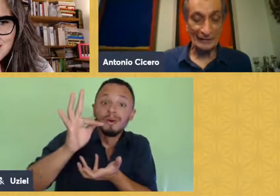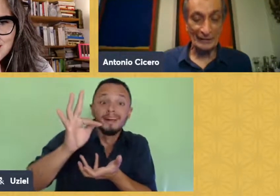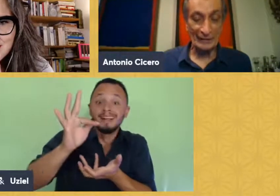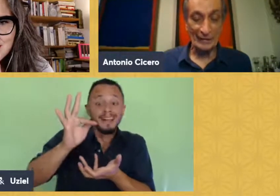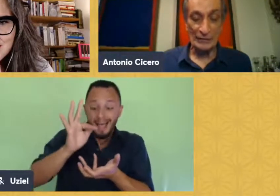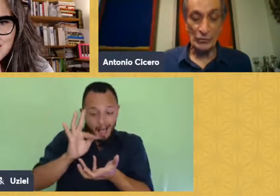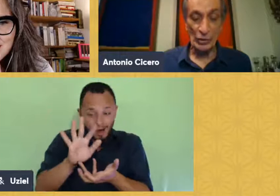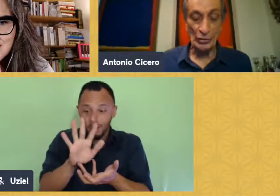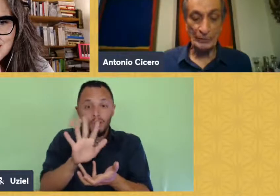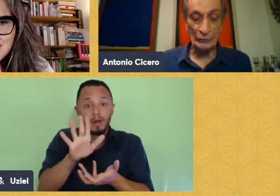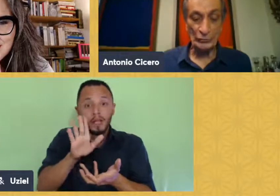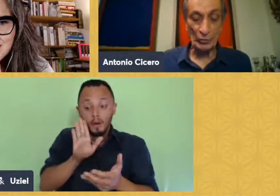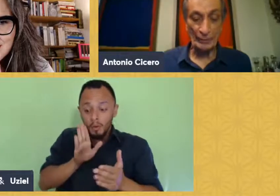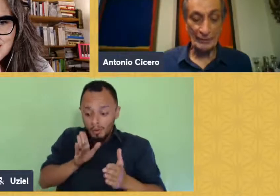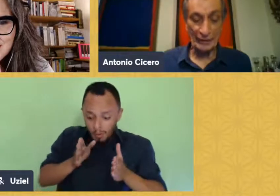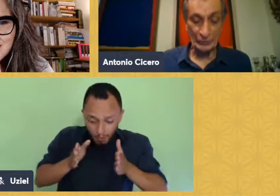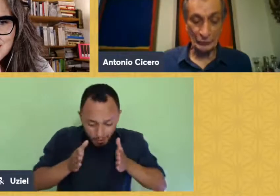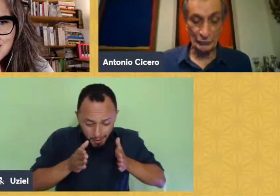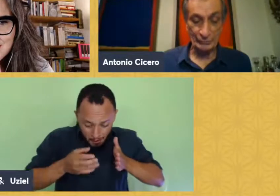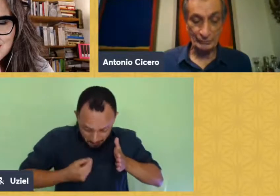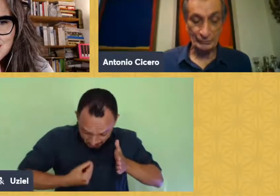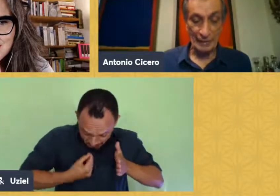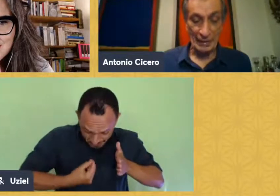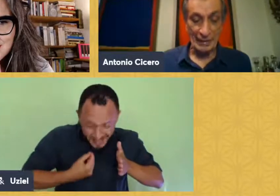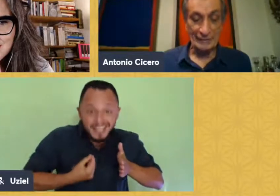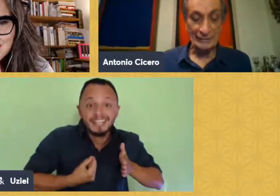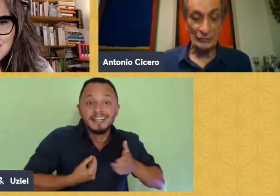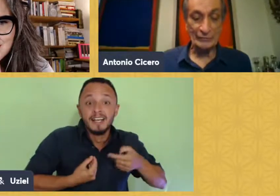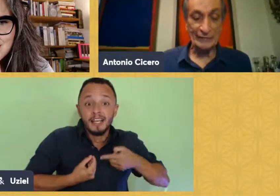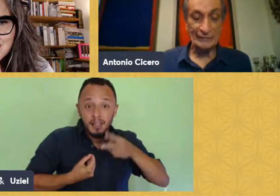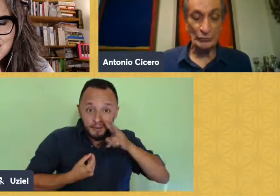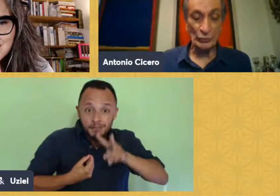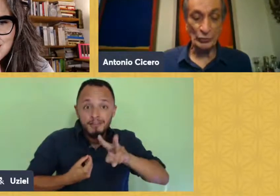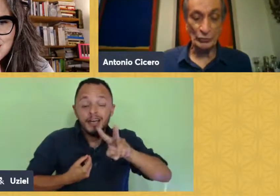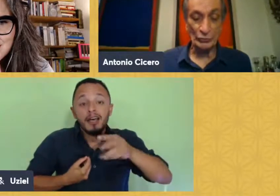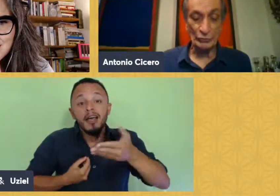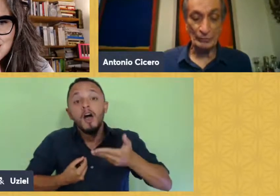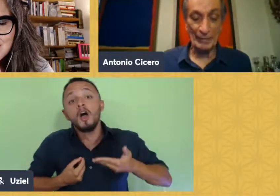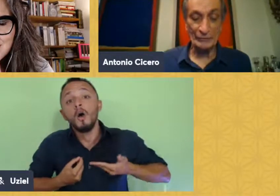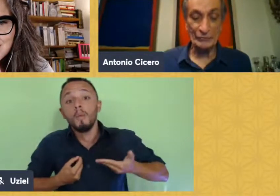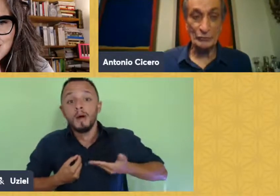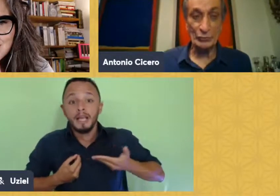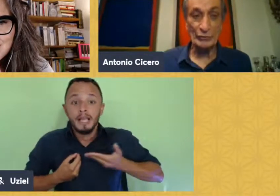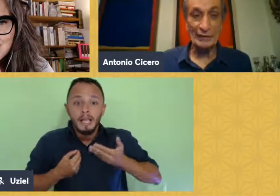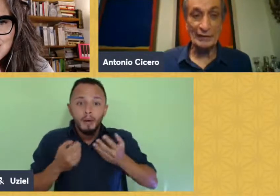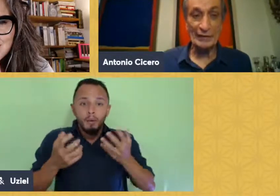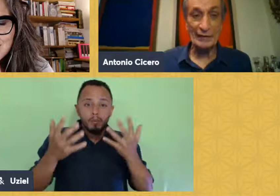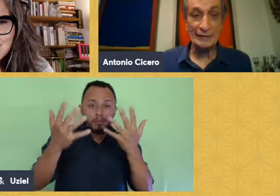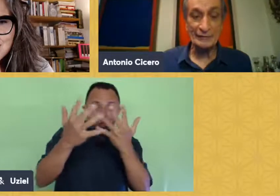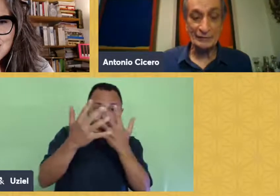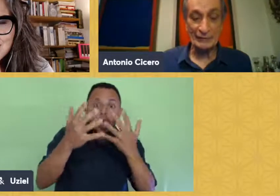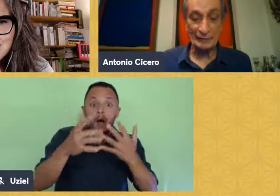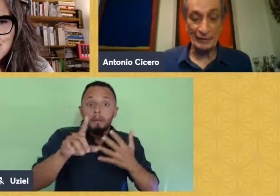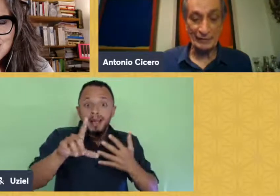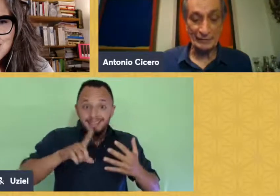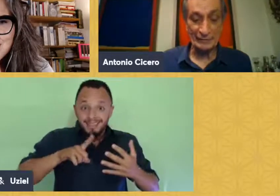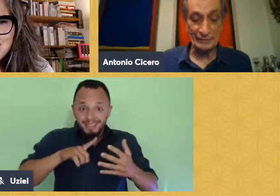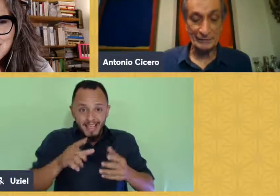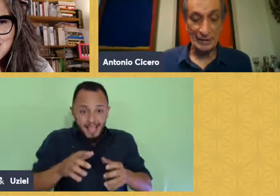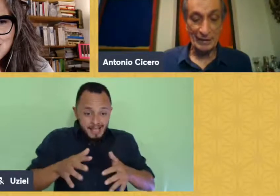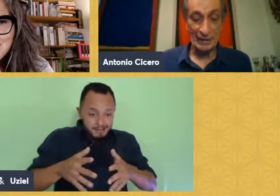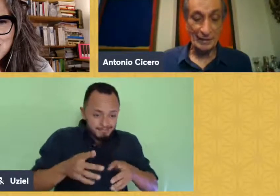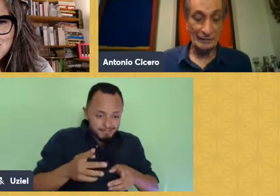à vida e olho meus companheiros. Estão taciturnos, mas nutrem grandes